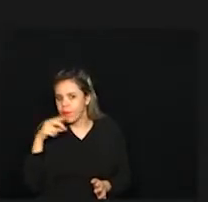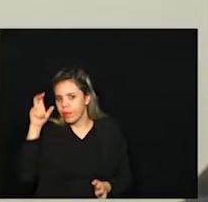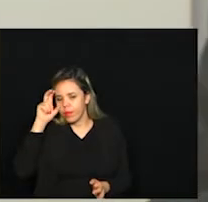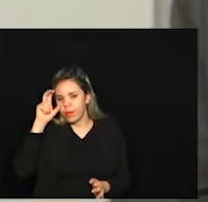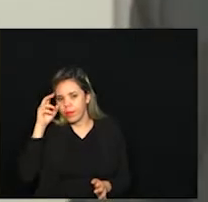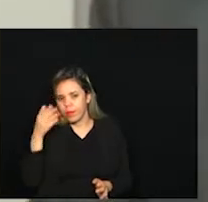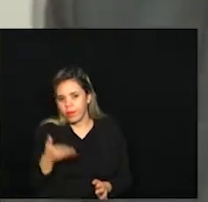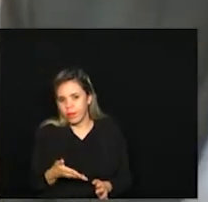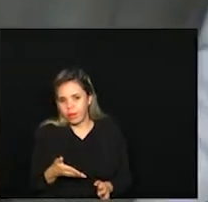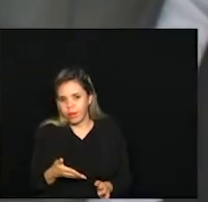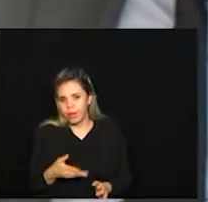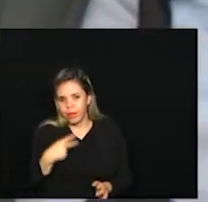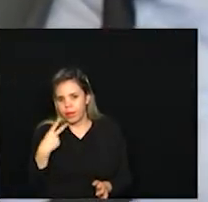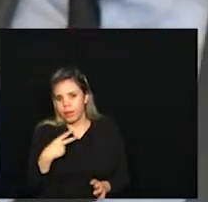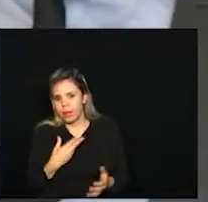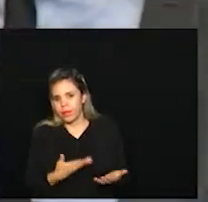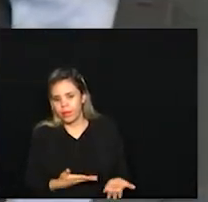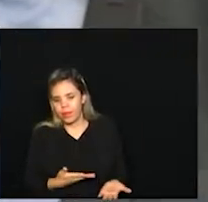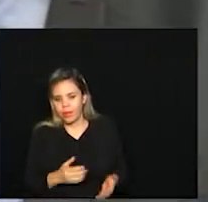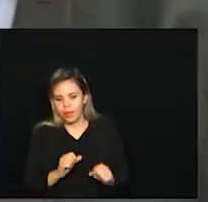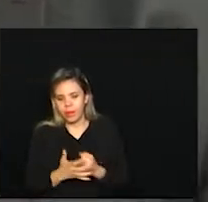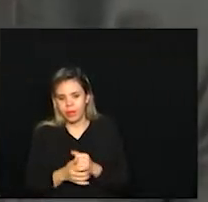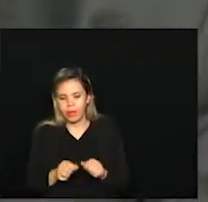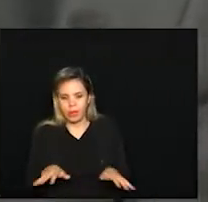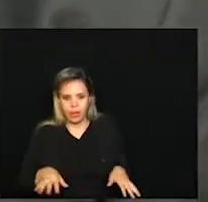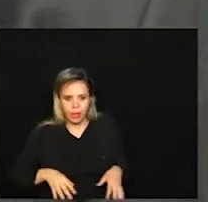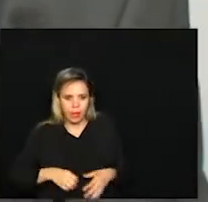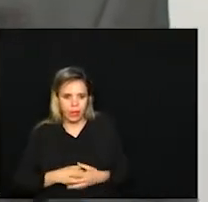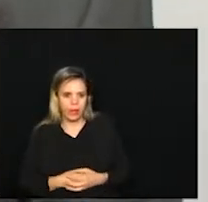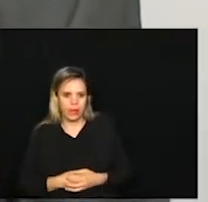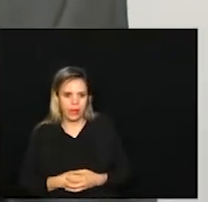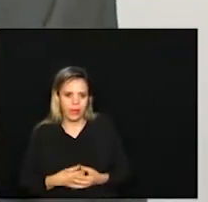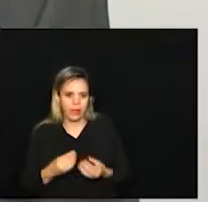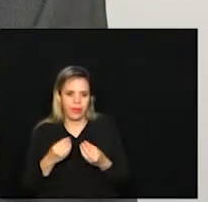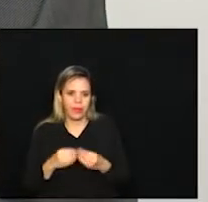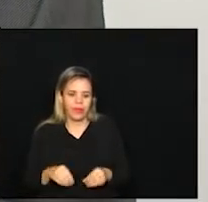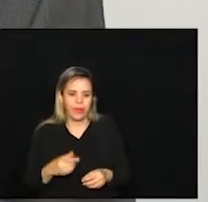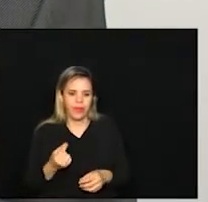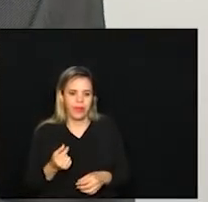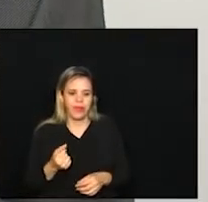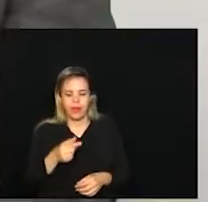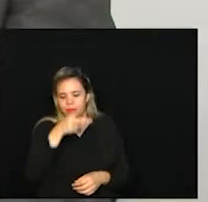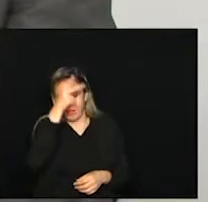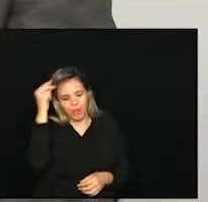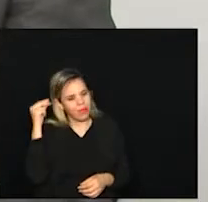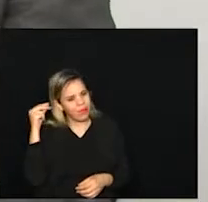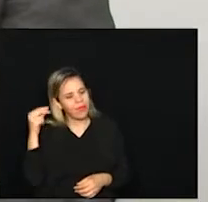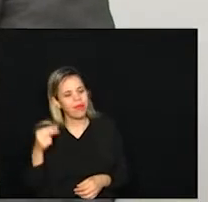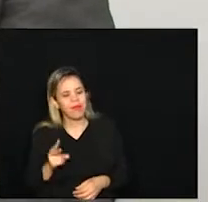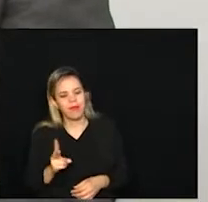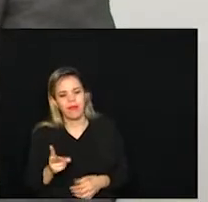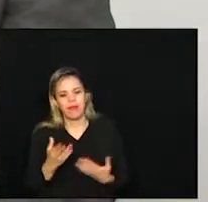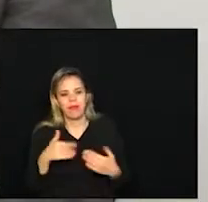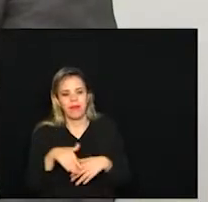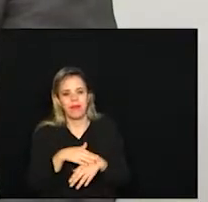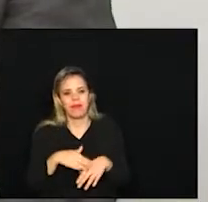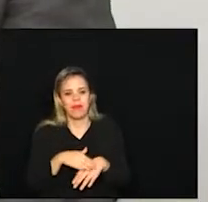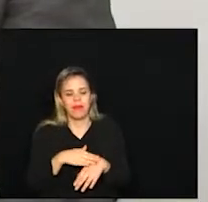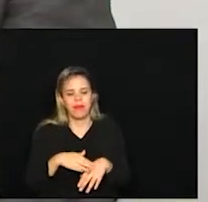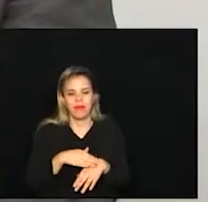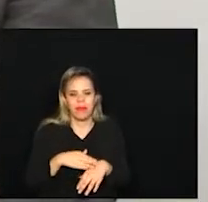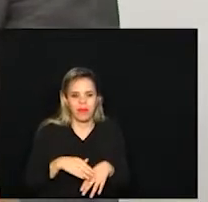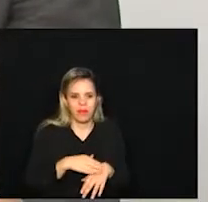Carlinhos camelô segundo o parlamentar a pandemia do coronavírus afetou as Finanças da Prefeitura e sempre conversa